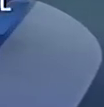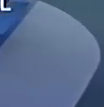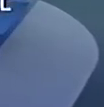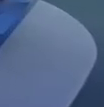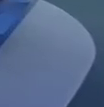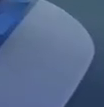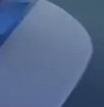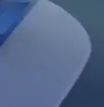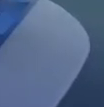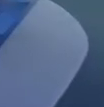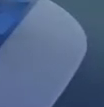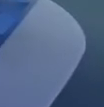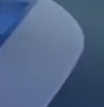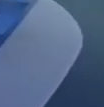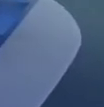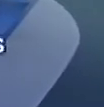amanhã